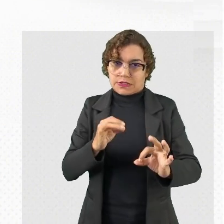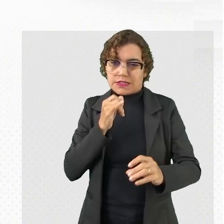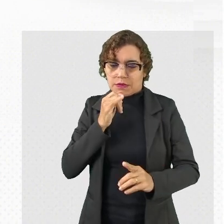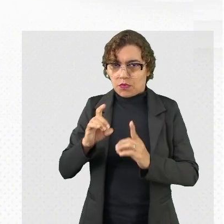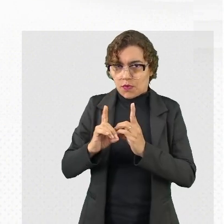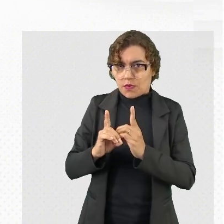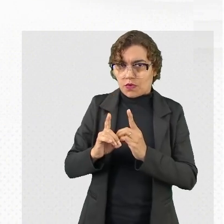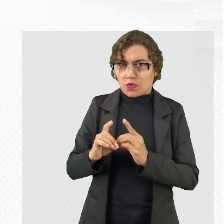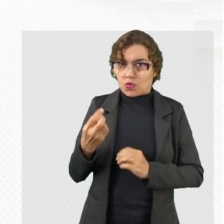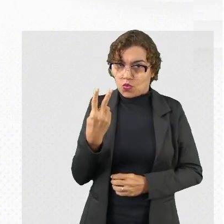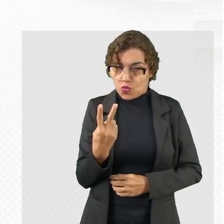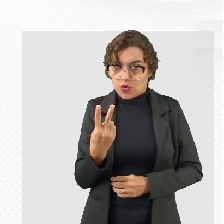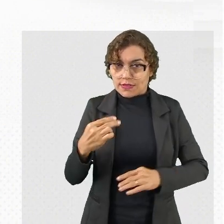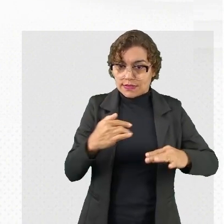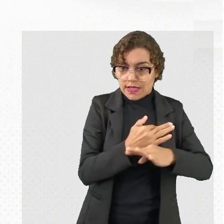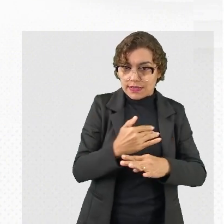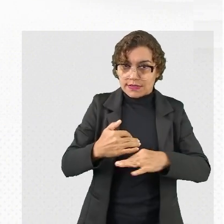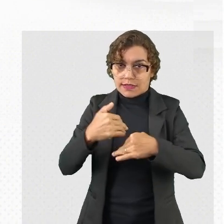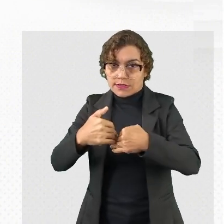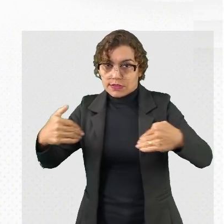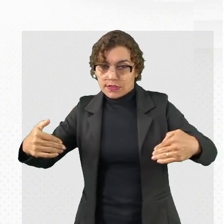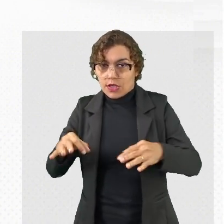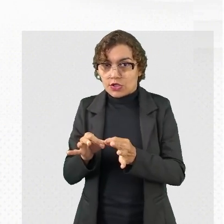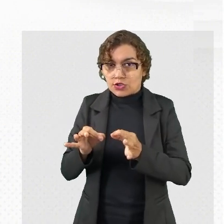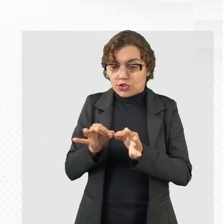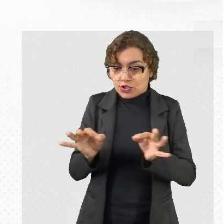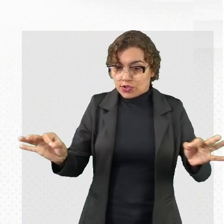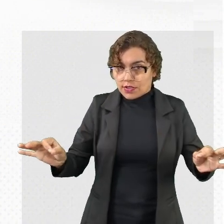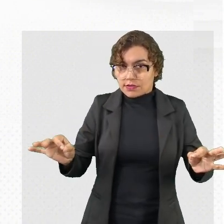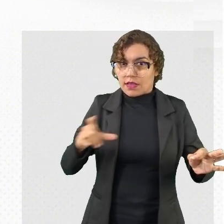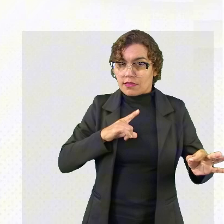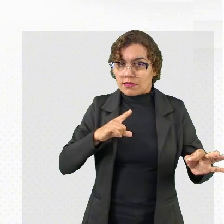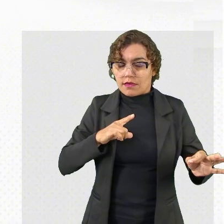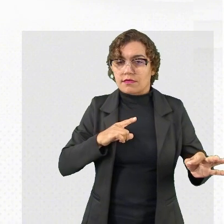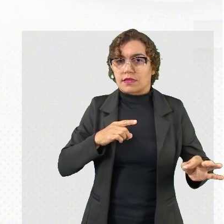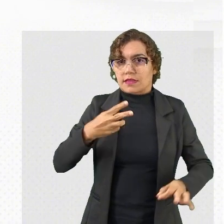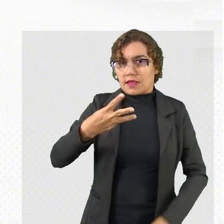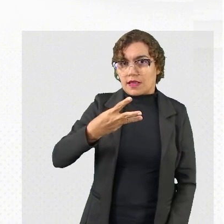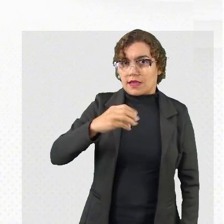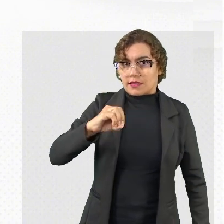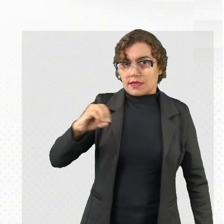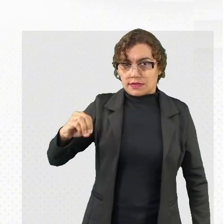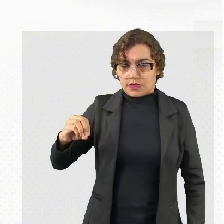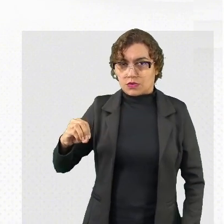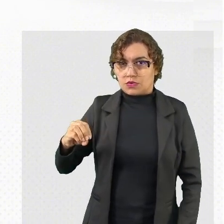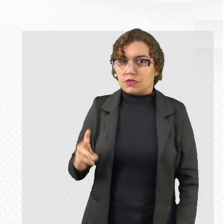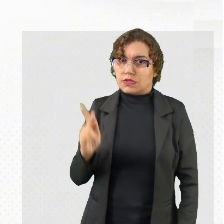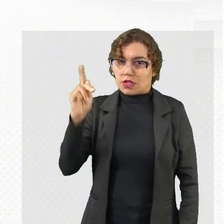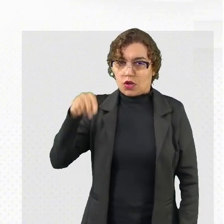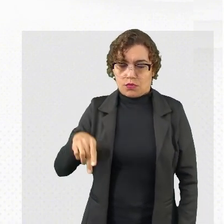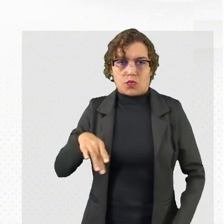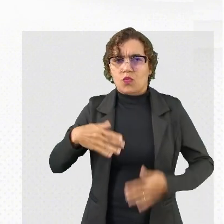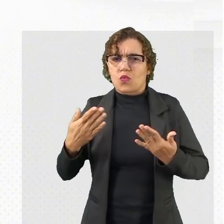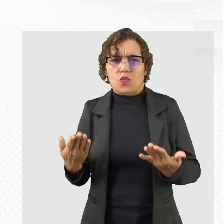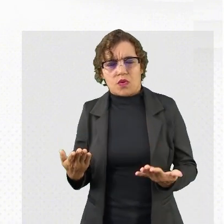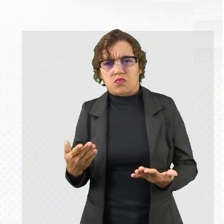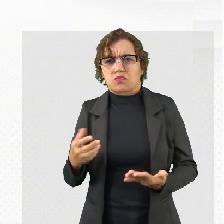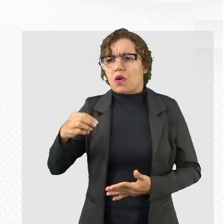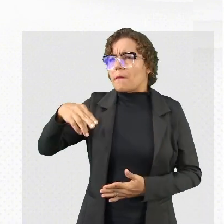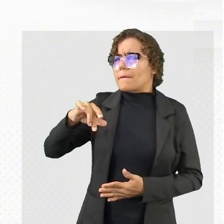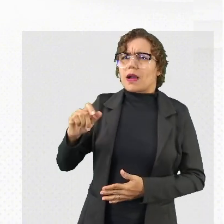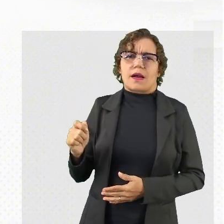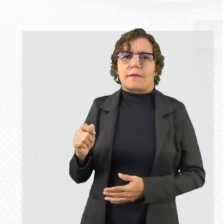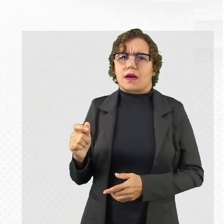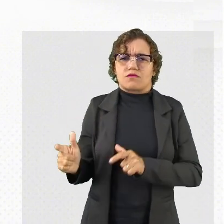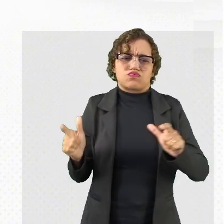de 5 centímetros, sendo que na realidade essa distância é de 300 quilômetros. Qual a escala que foi elaborada esse mapa? Ora,